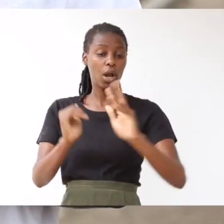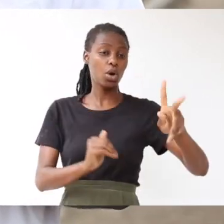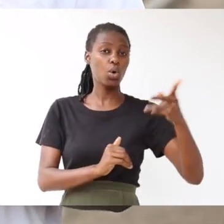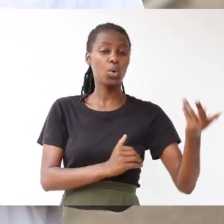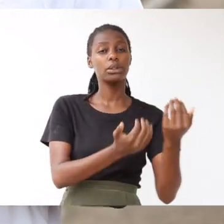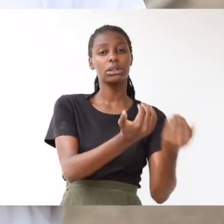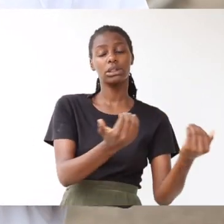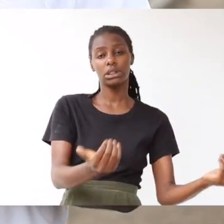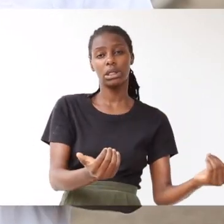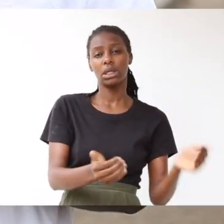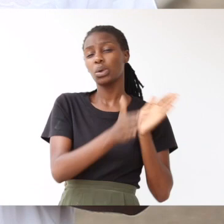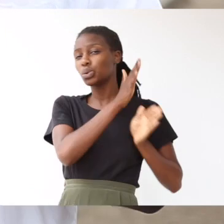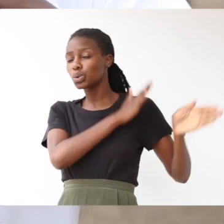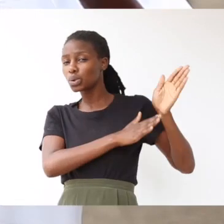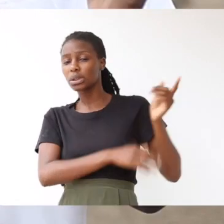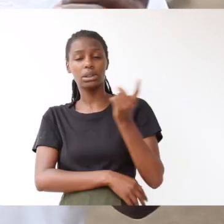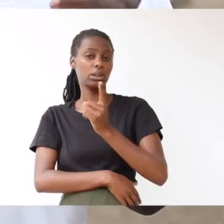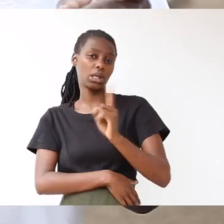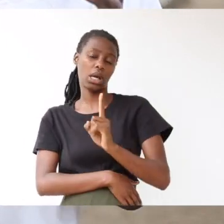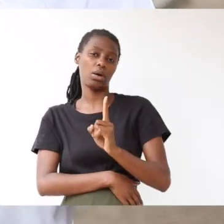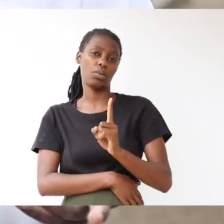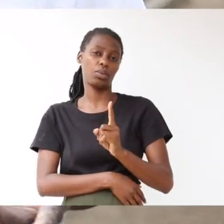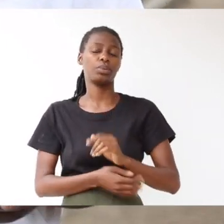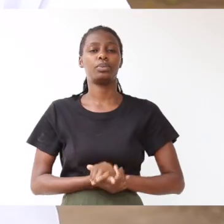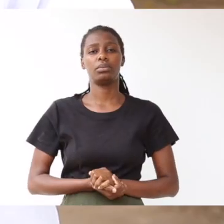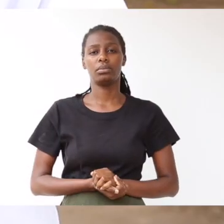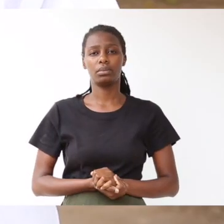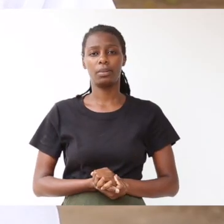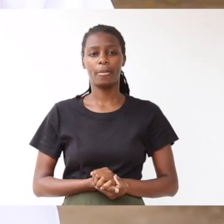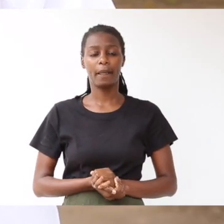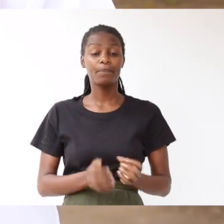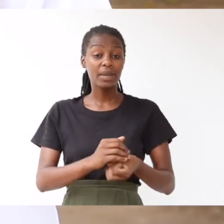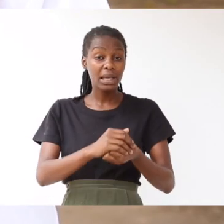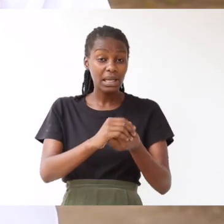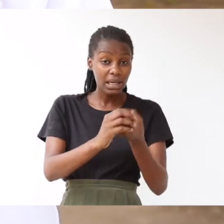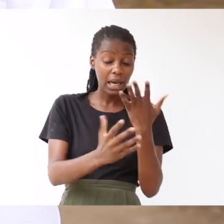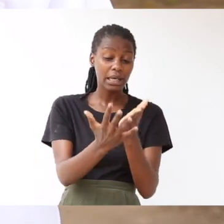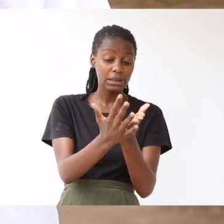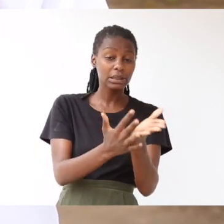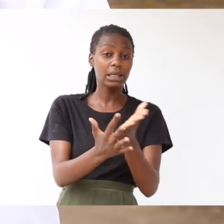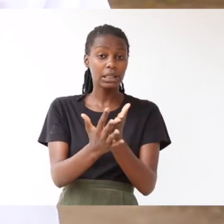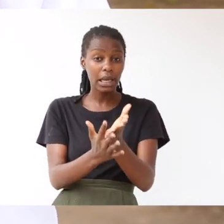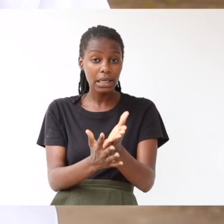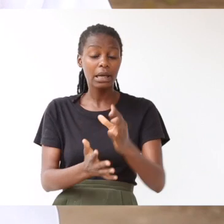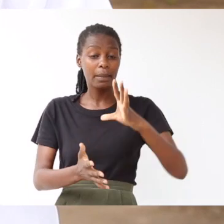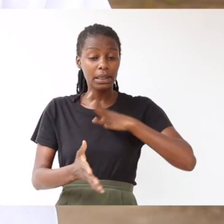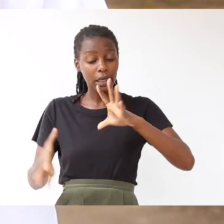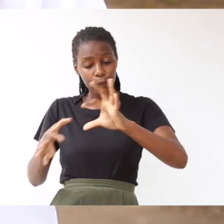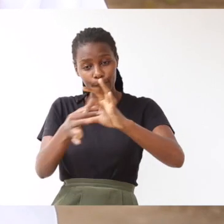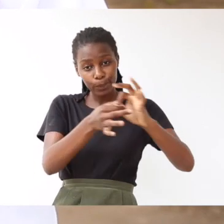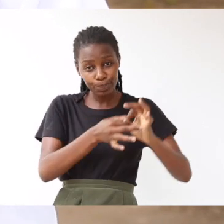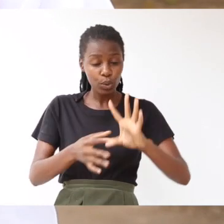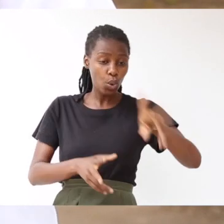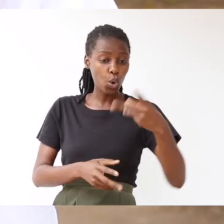mesmo, mas não ficando muito atrás em relação às escolas tidas normais. Criar condições para que haja socialização com as